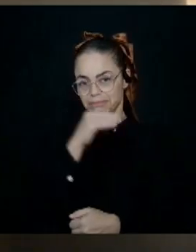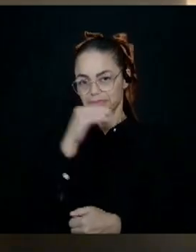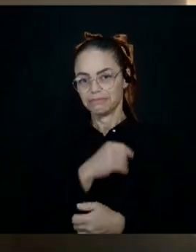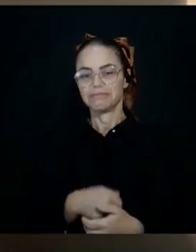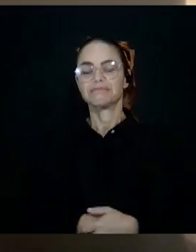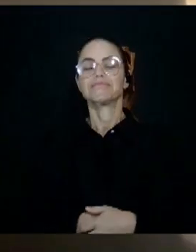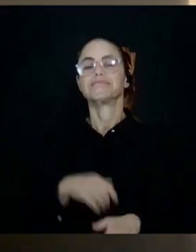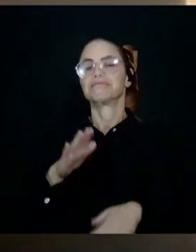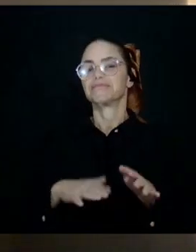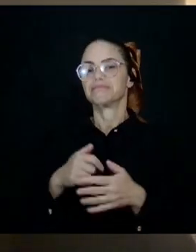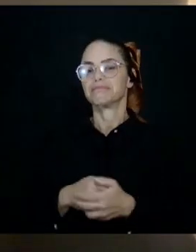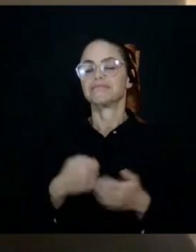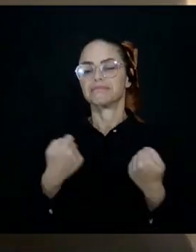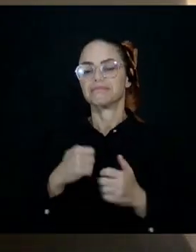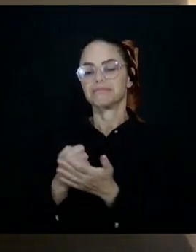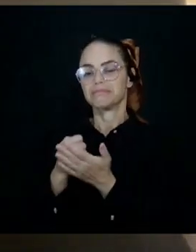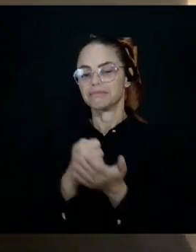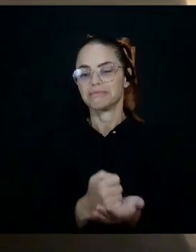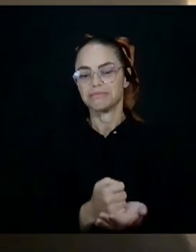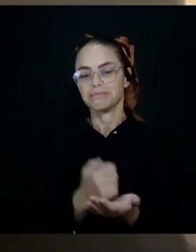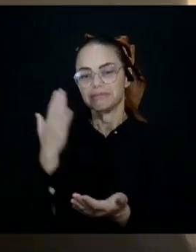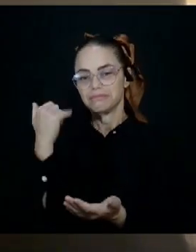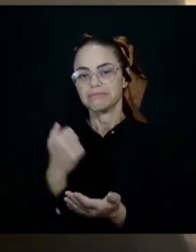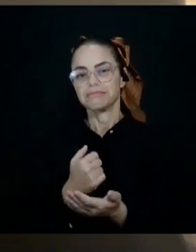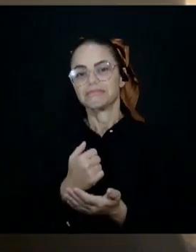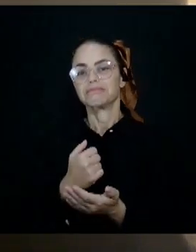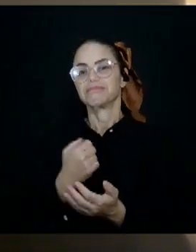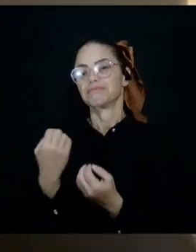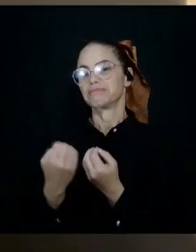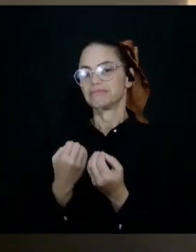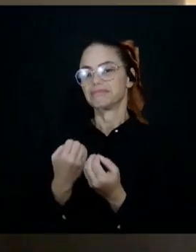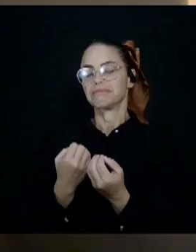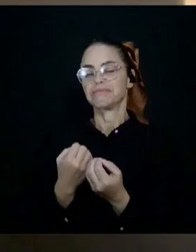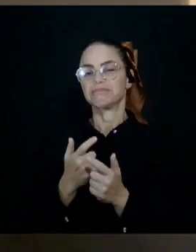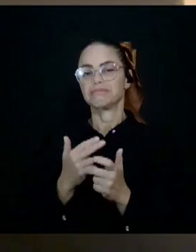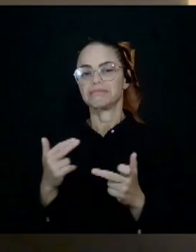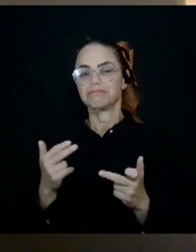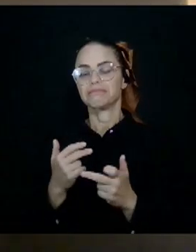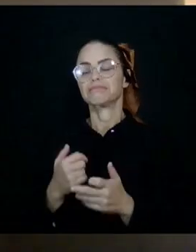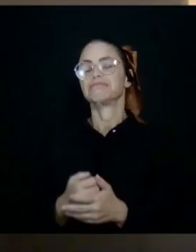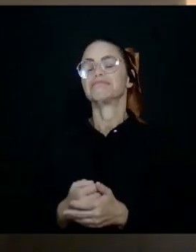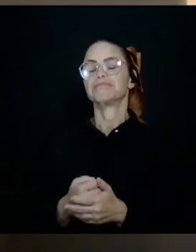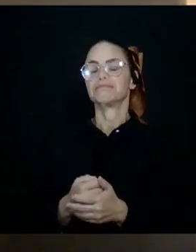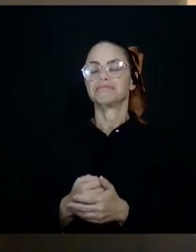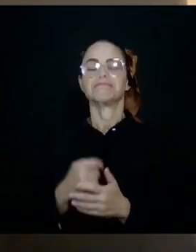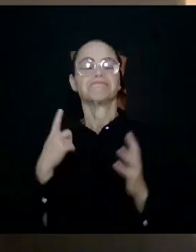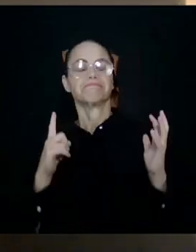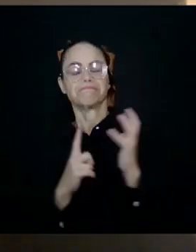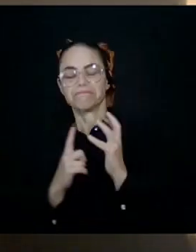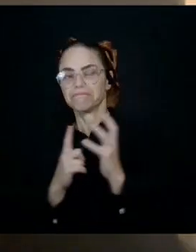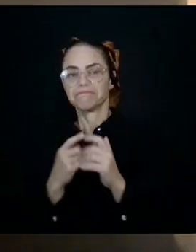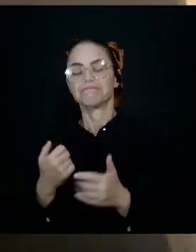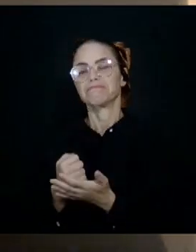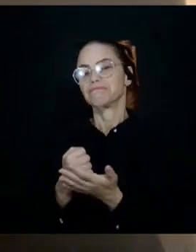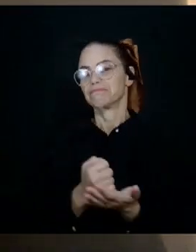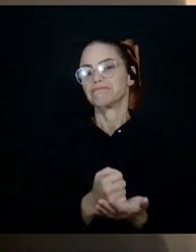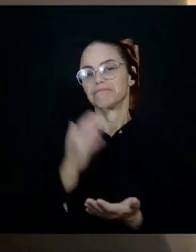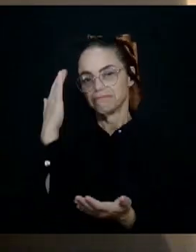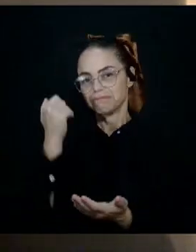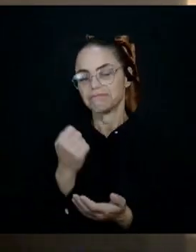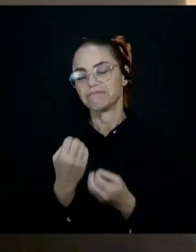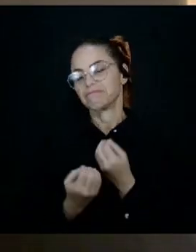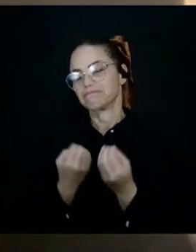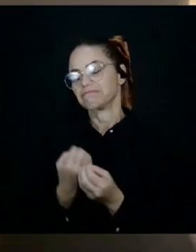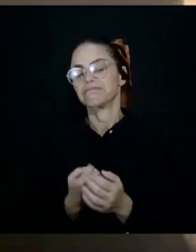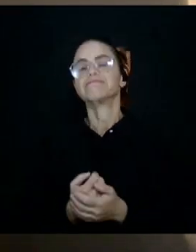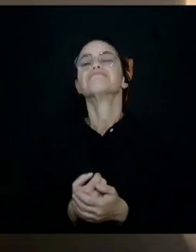de ajuda para saber como lidar com as coisas que nos cercam, as nossas, e às vezes procurar ajuda para saber de como nós devemos